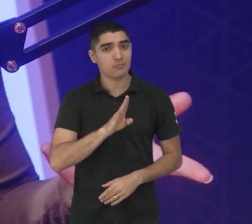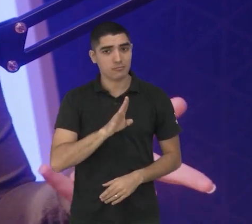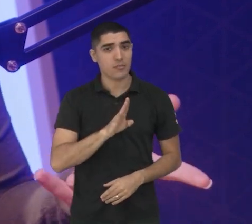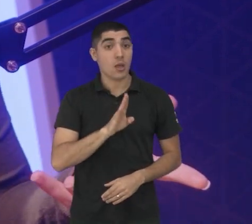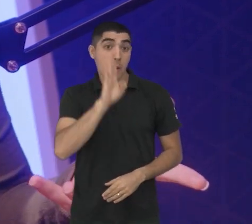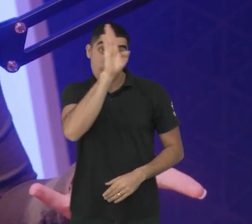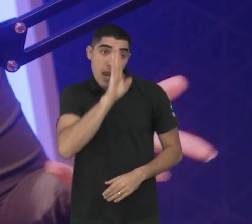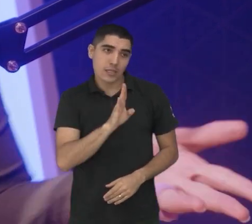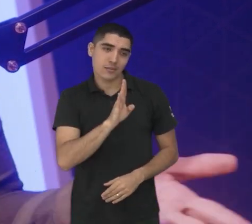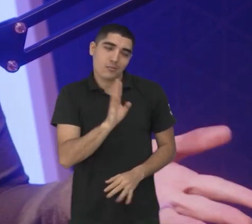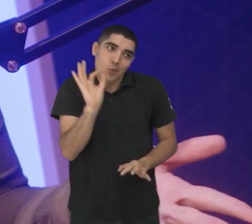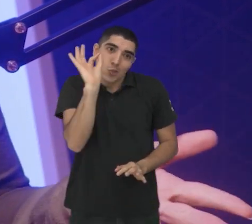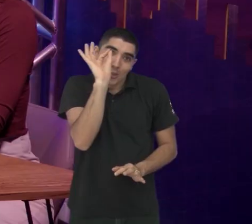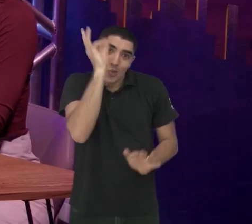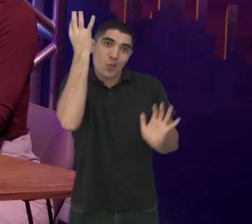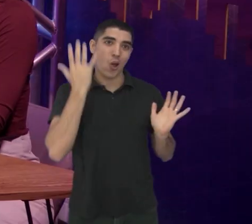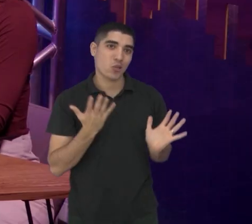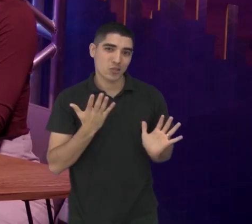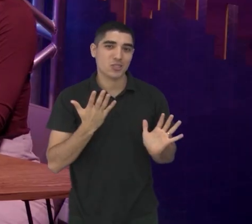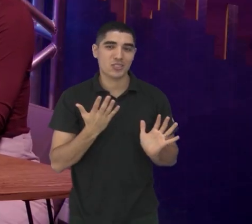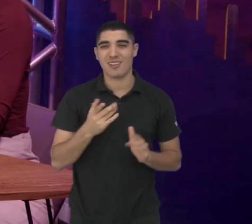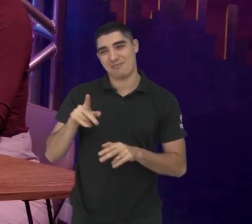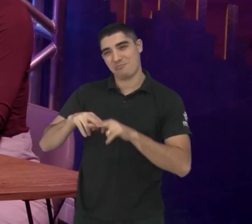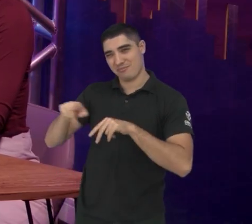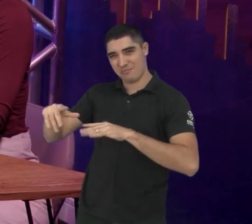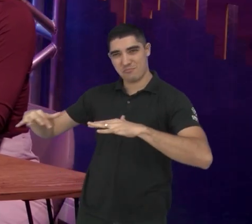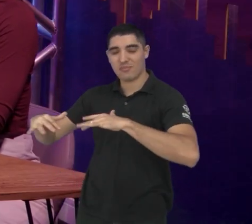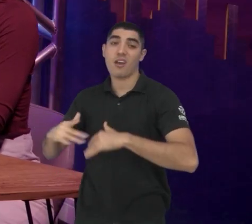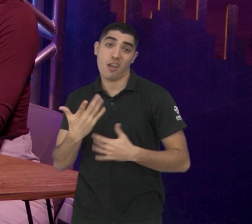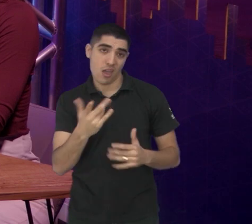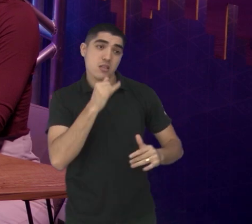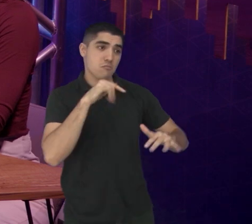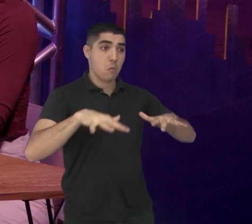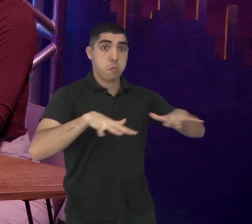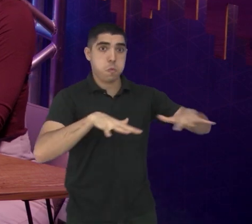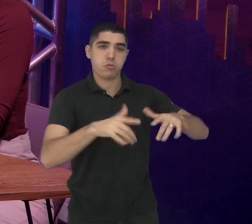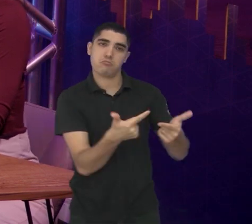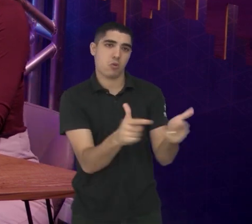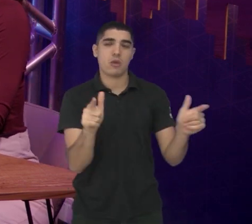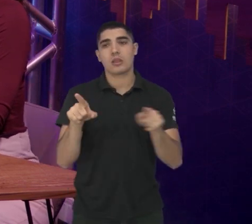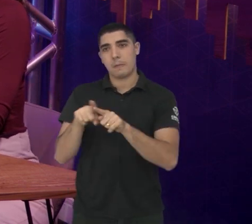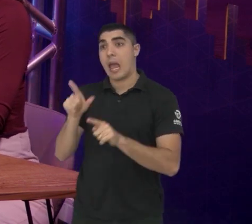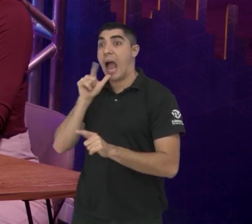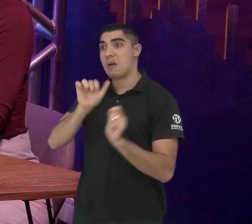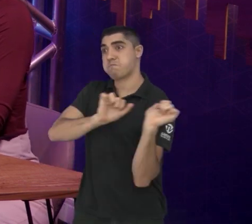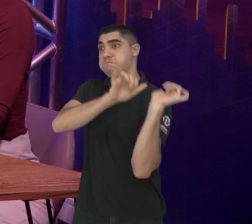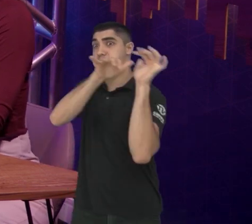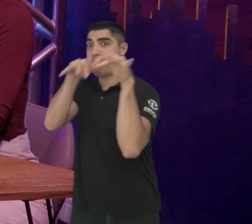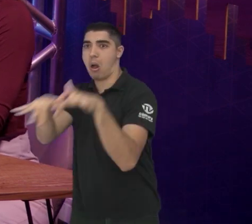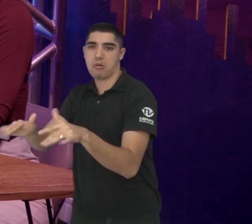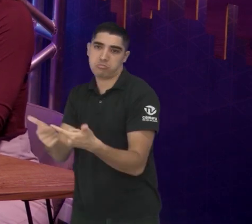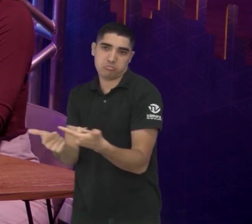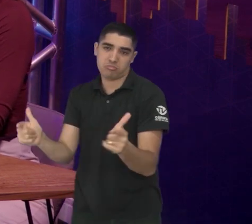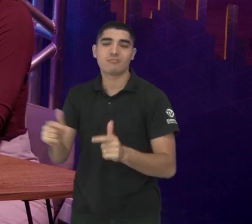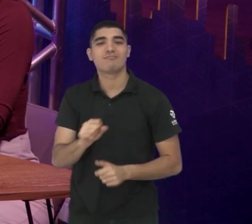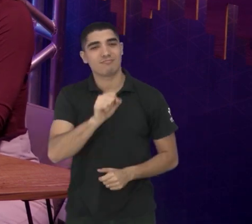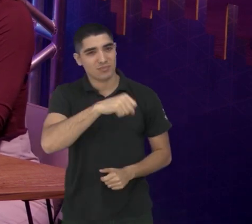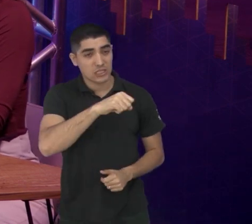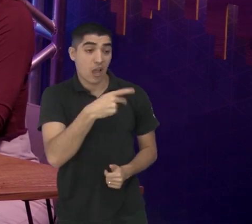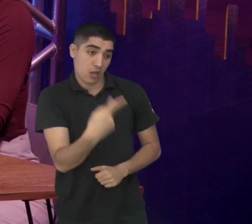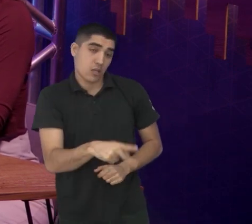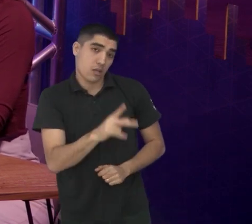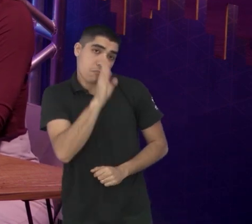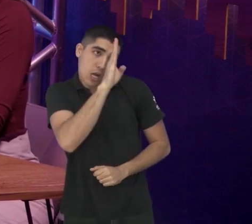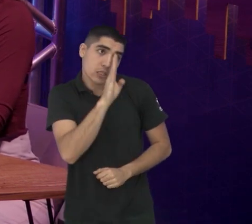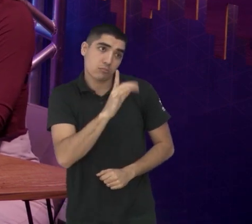é muito sortudo, né, em relação a, por exemplo, terremotos, né? Tsunamis, a gente está né? num local